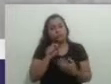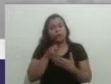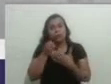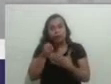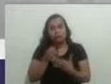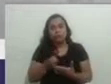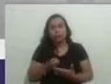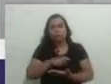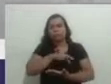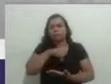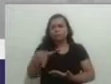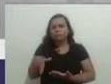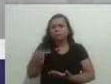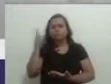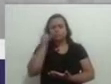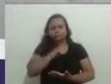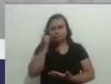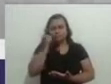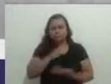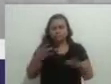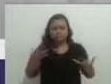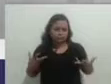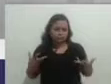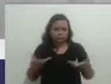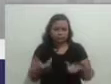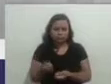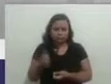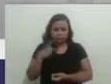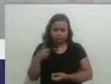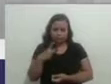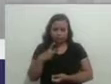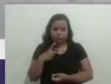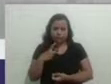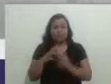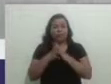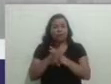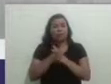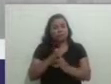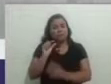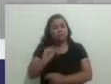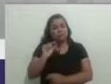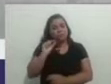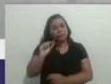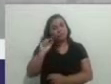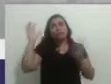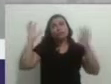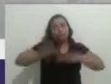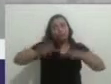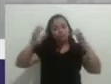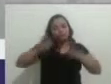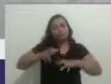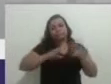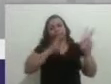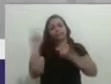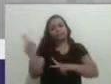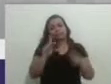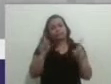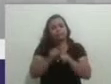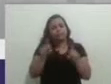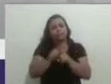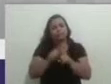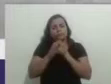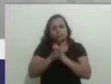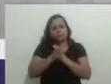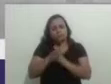atrações as atrações foram fantásticas o que atrapalhou um pouquinho foi a chuva a chuva e o vento Então quem tava